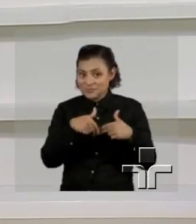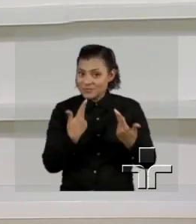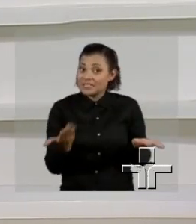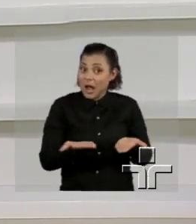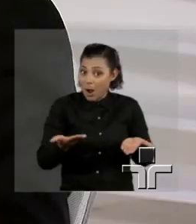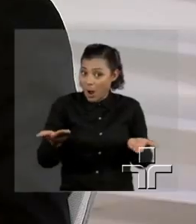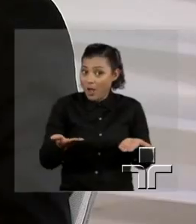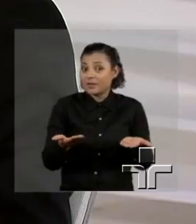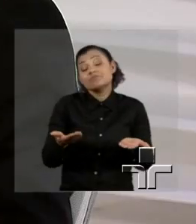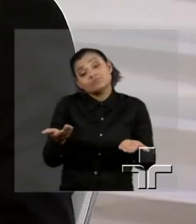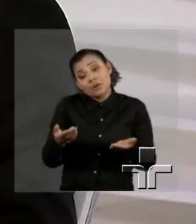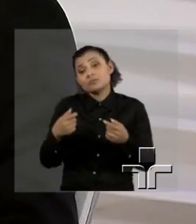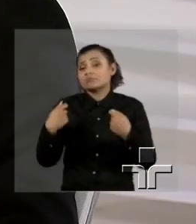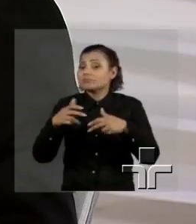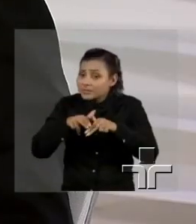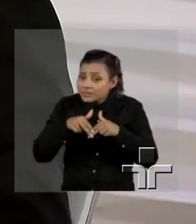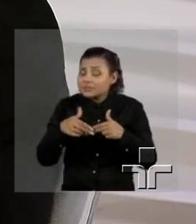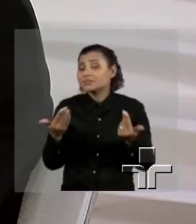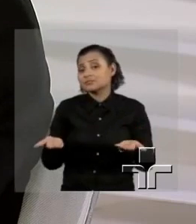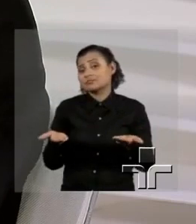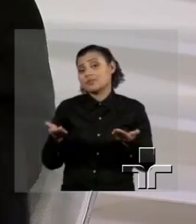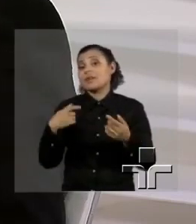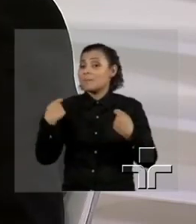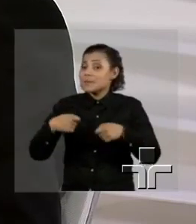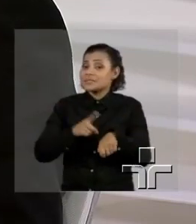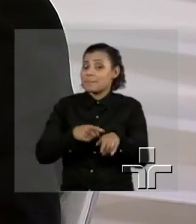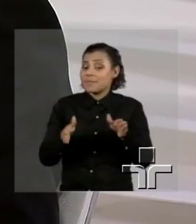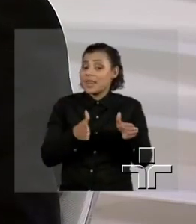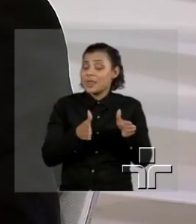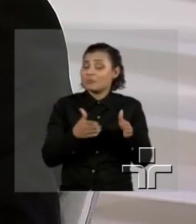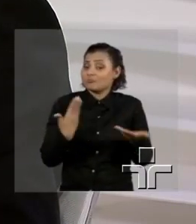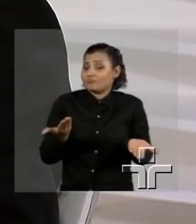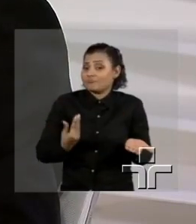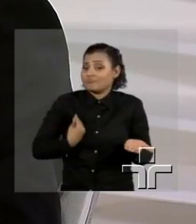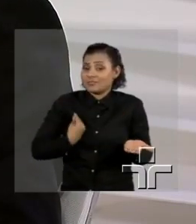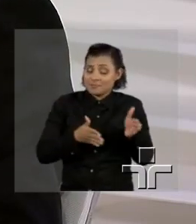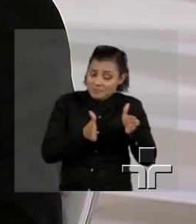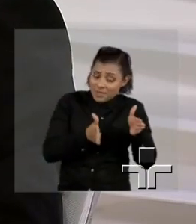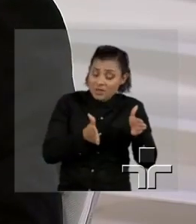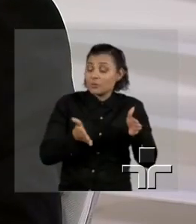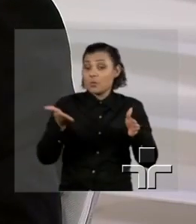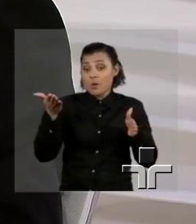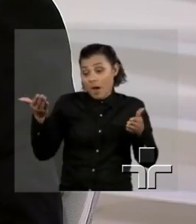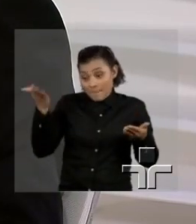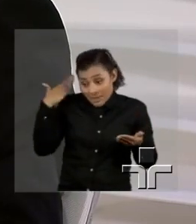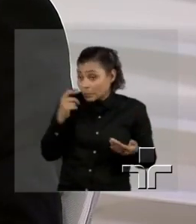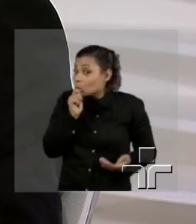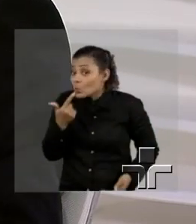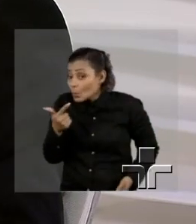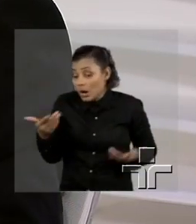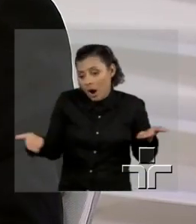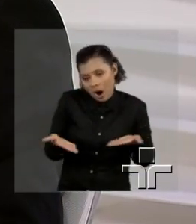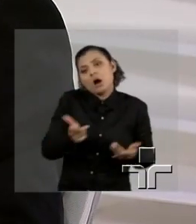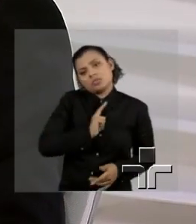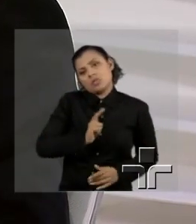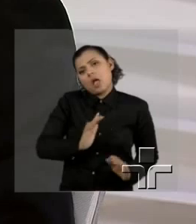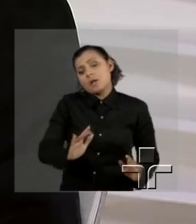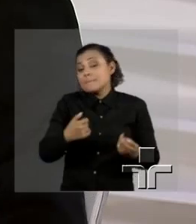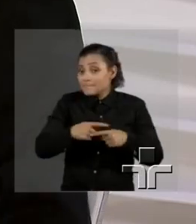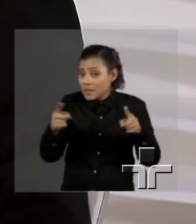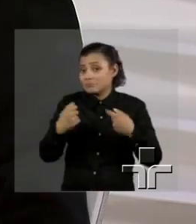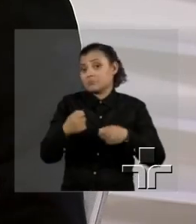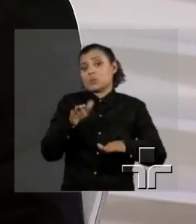pensada no uso, e mesmo que às vezes o uso a gente interprete como racional, né? O